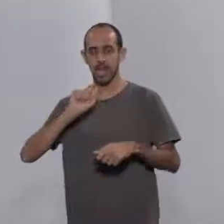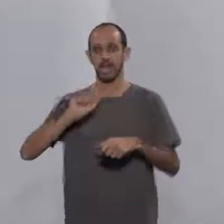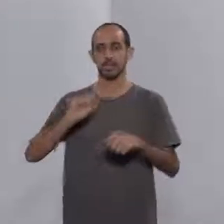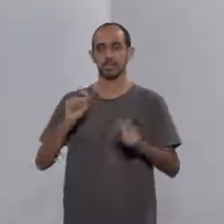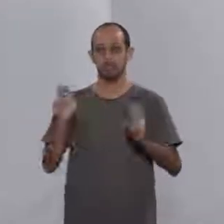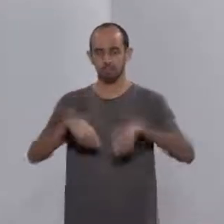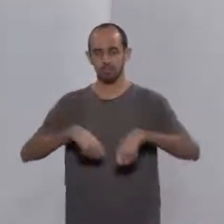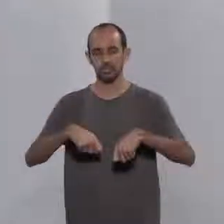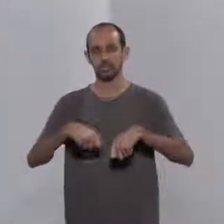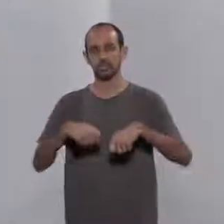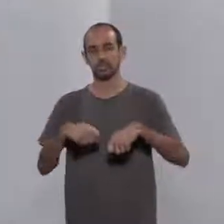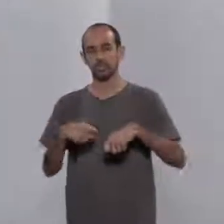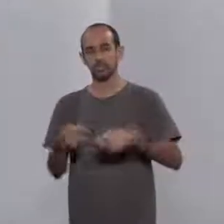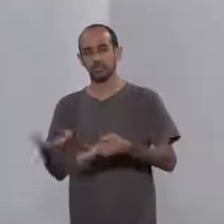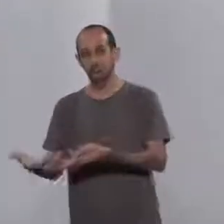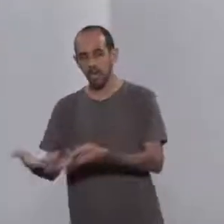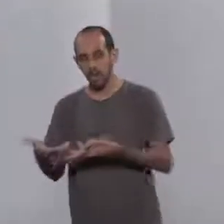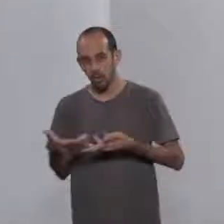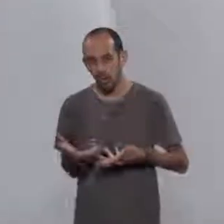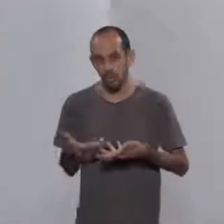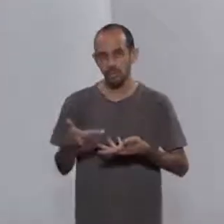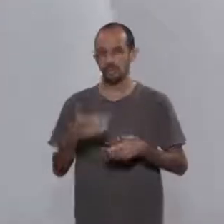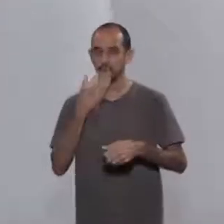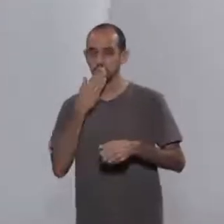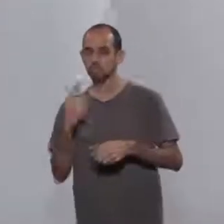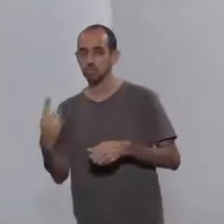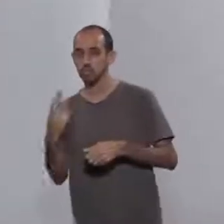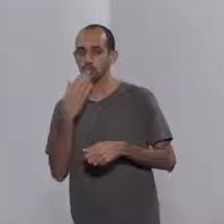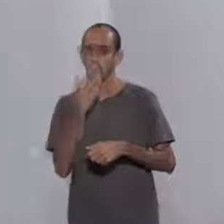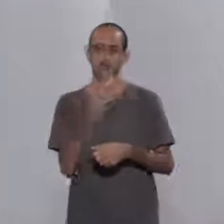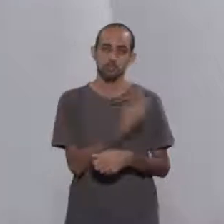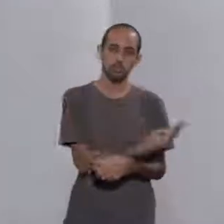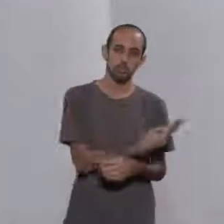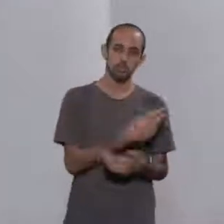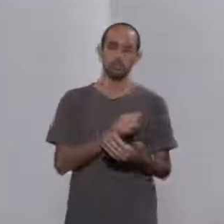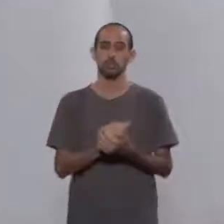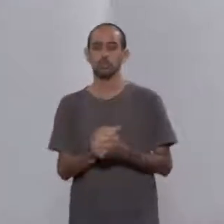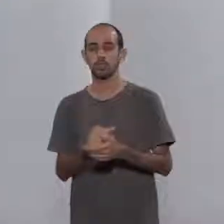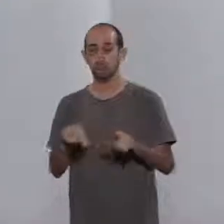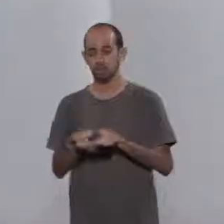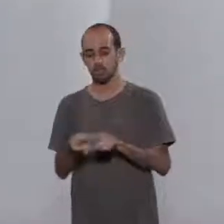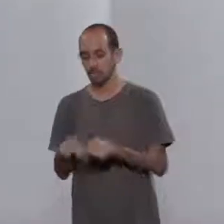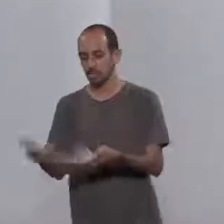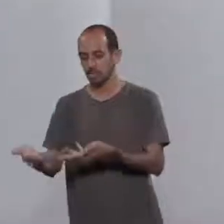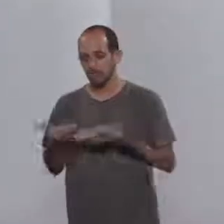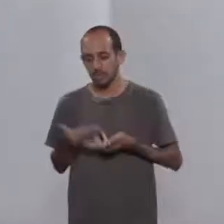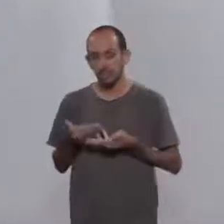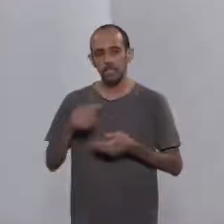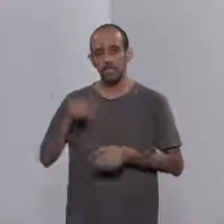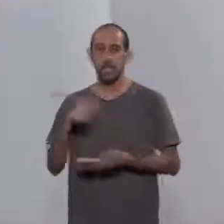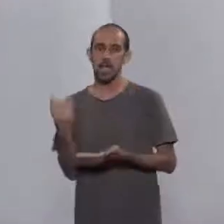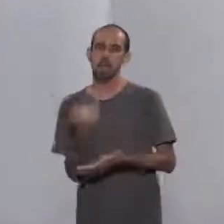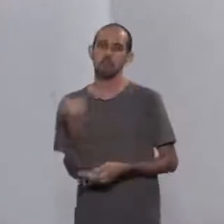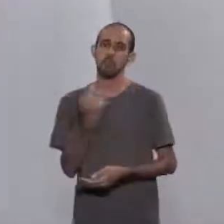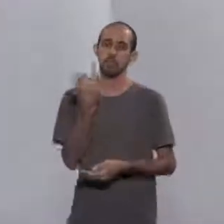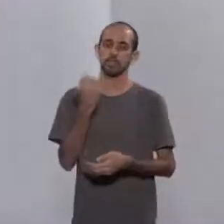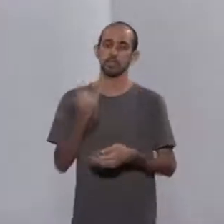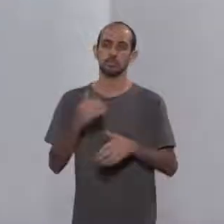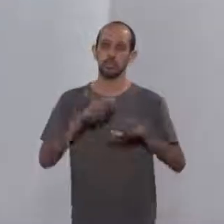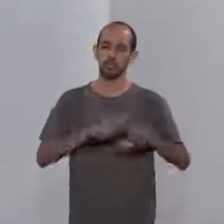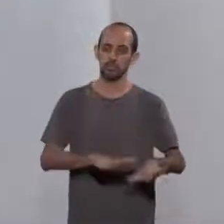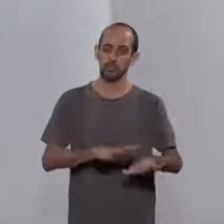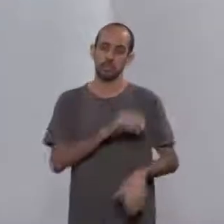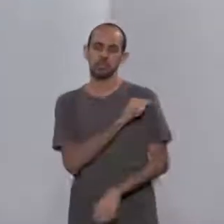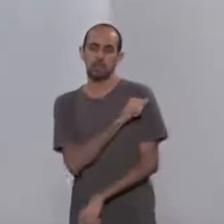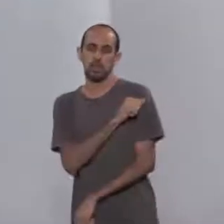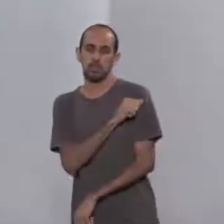multifuncionais, né, que tem ali todo o aparato, né, tipo 1, tipo 2, para dar esse atendimento e esse suporte também é fundamental para esse processo de